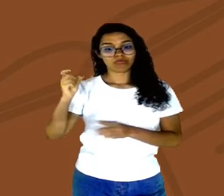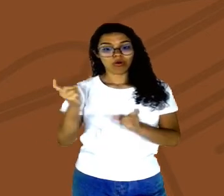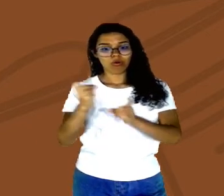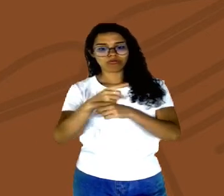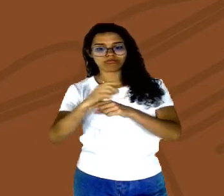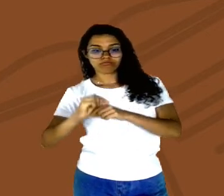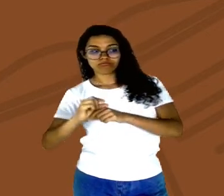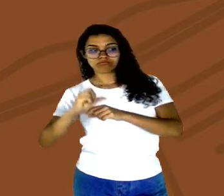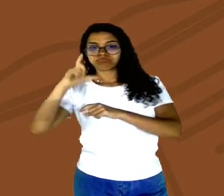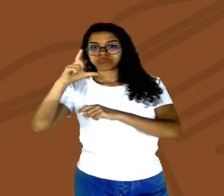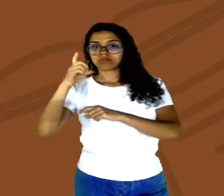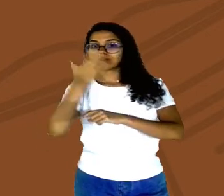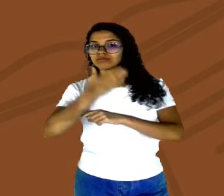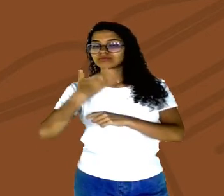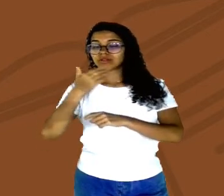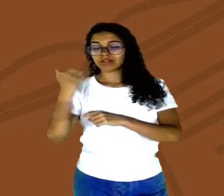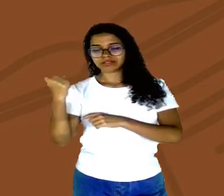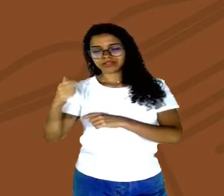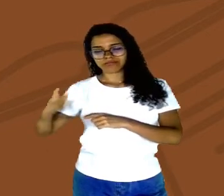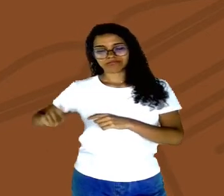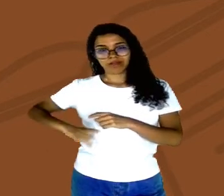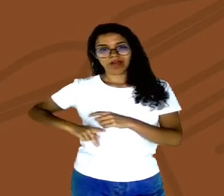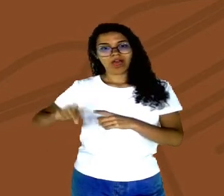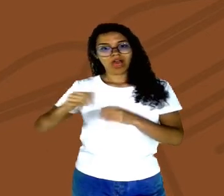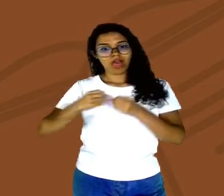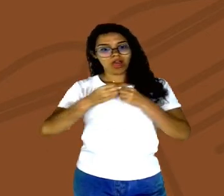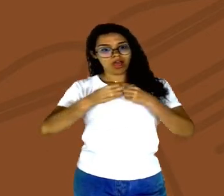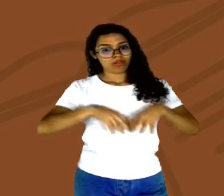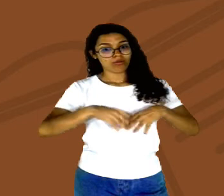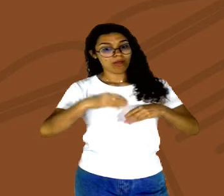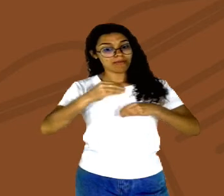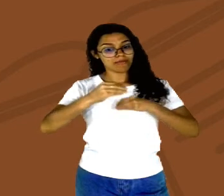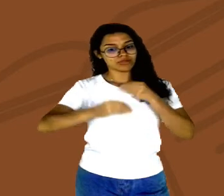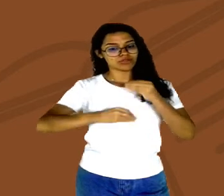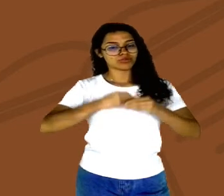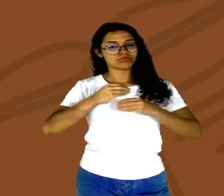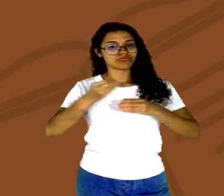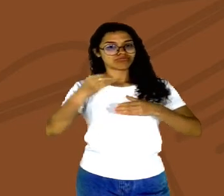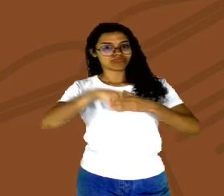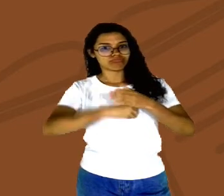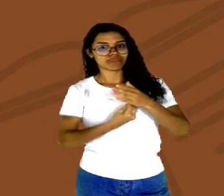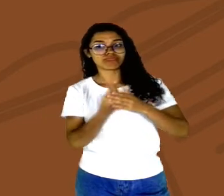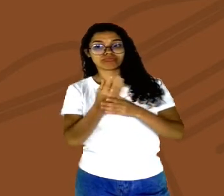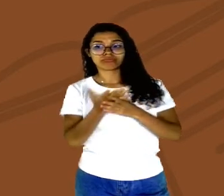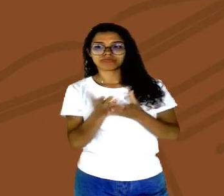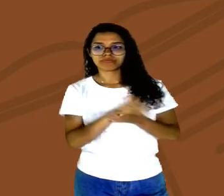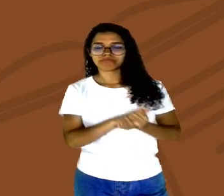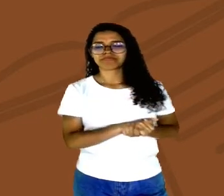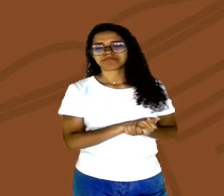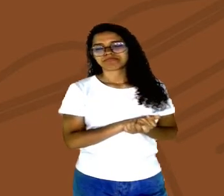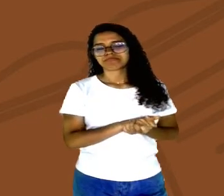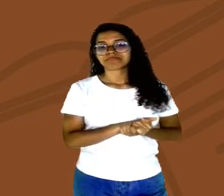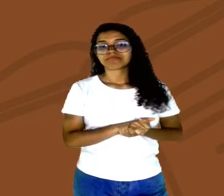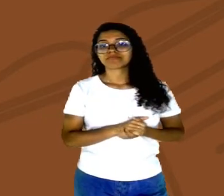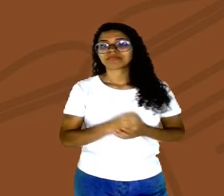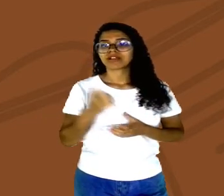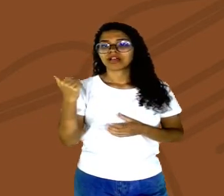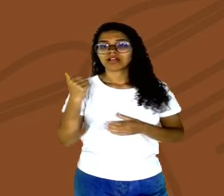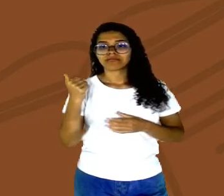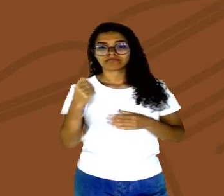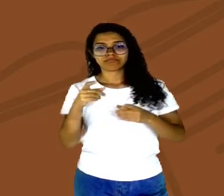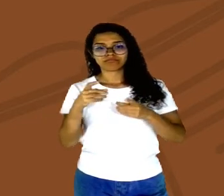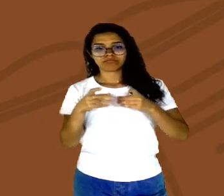glândula mista. Além de produzir esses hormônios, produz aí o suco pancreático de forma exócrina. Muito bem, professor. E o testículo?